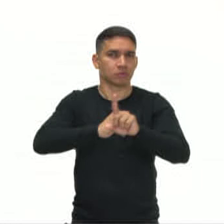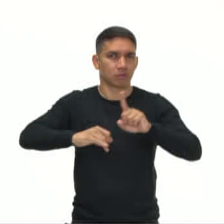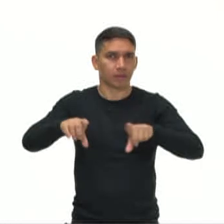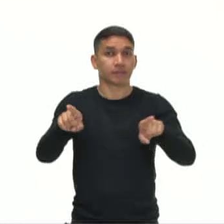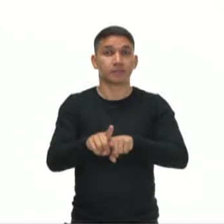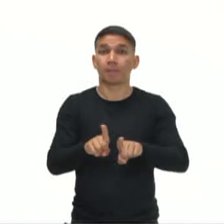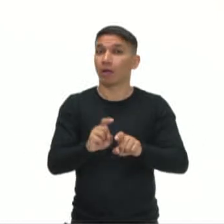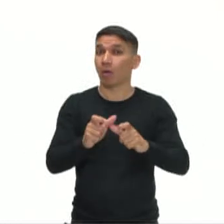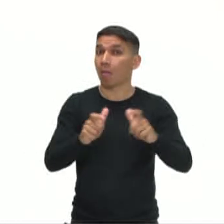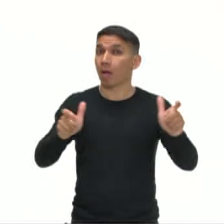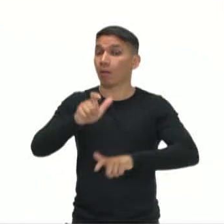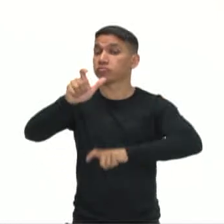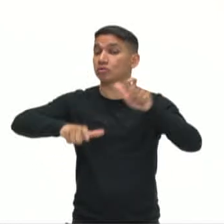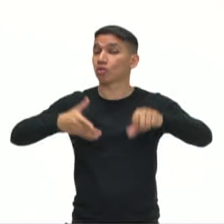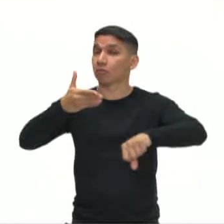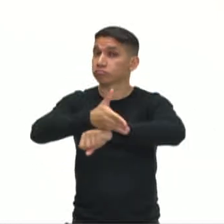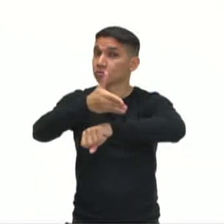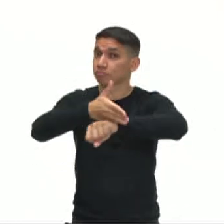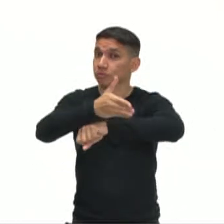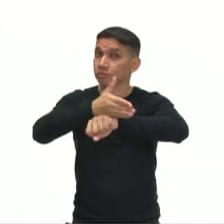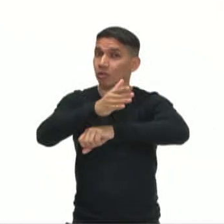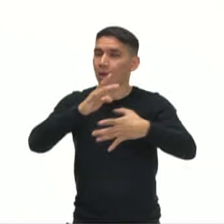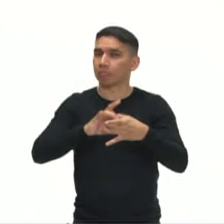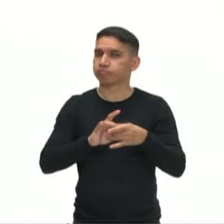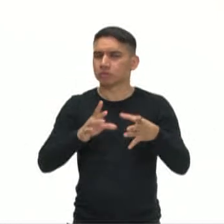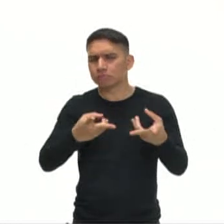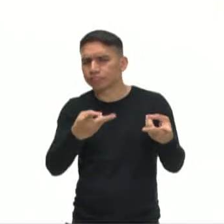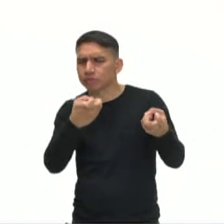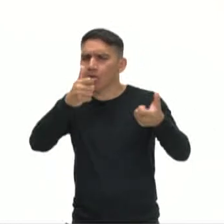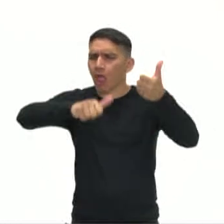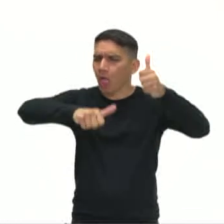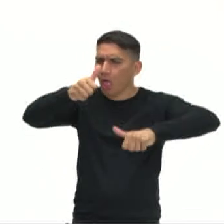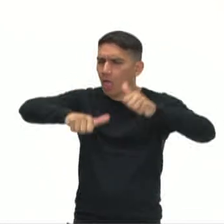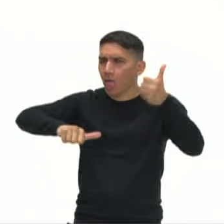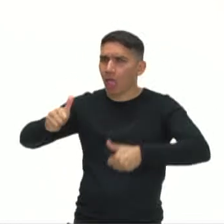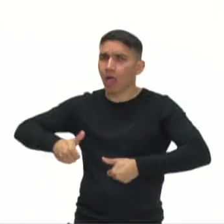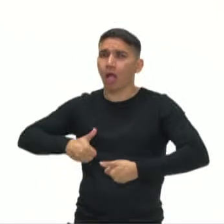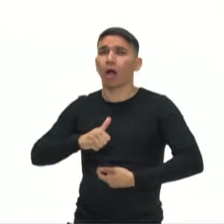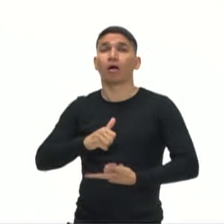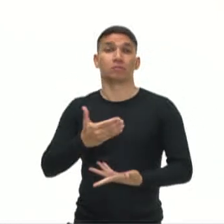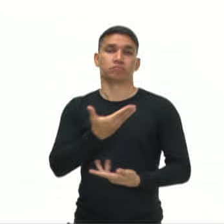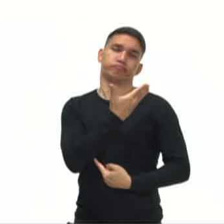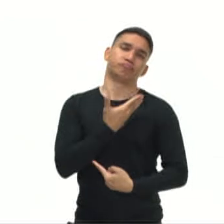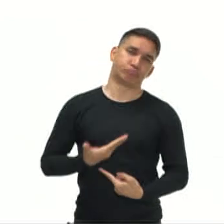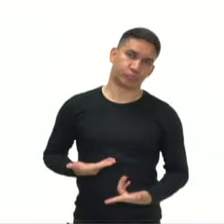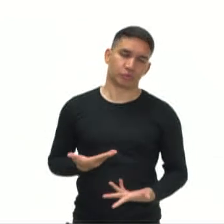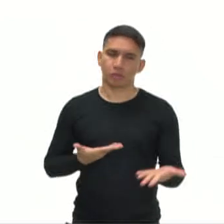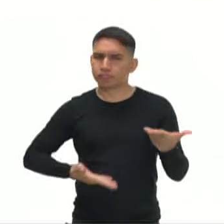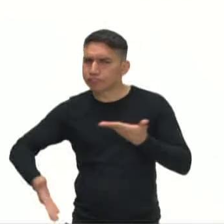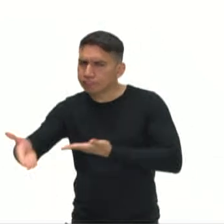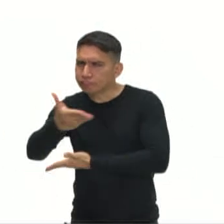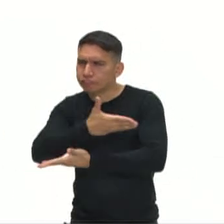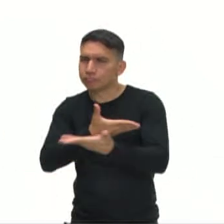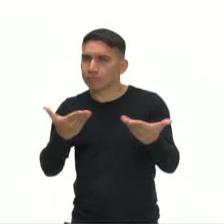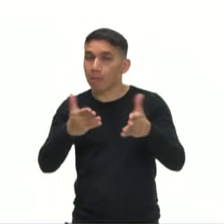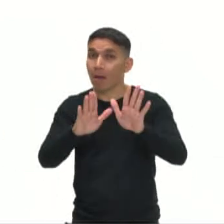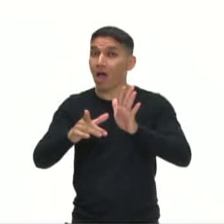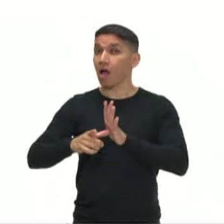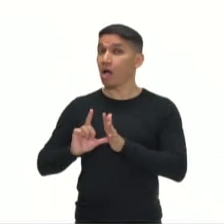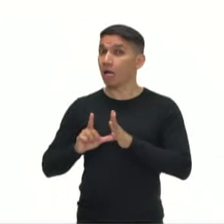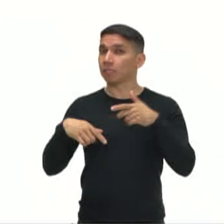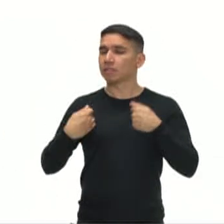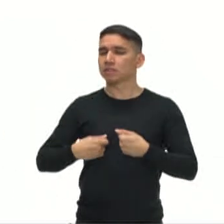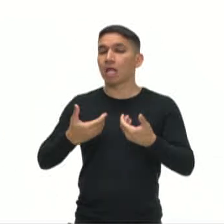engajamento do cidadão no processo de deliberação pública. Mas é preciso, antes de tudo,